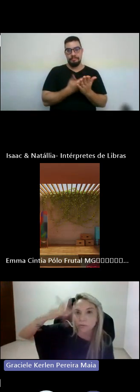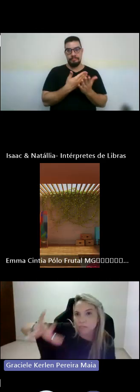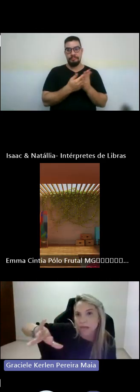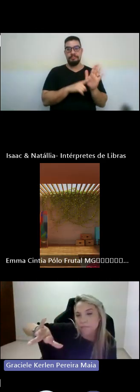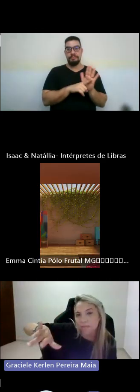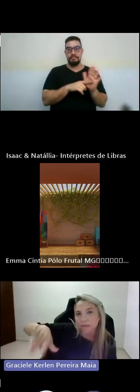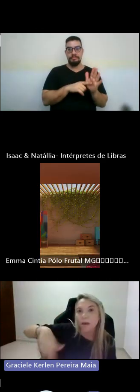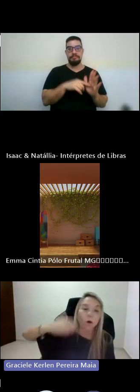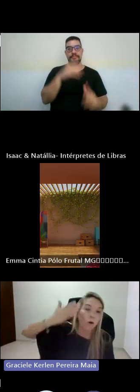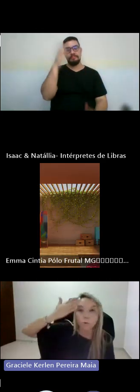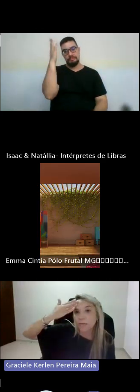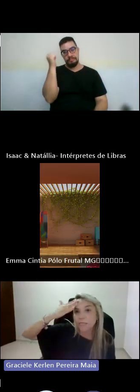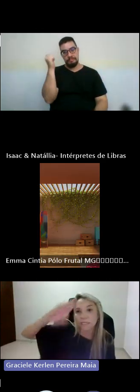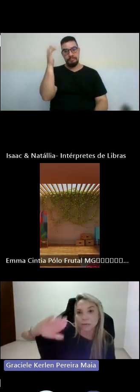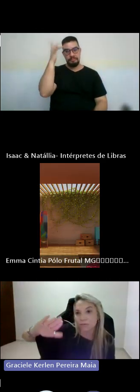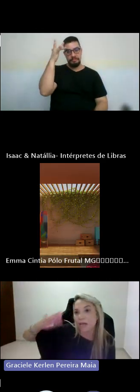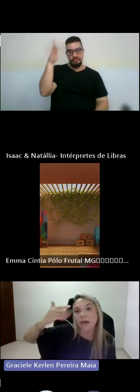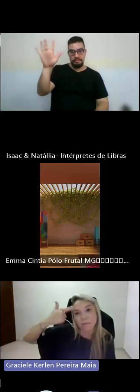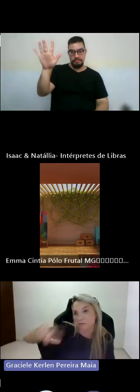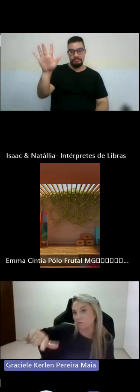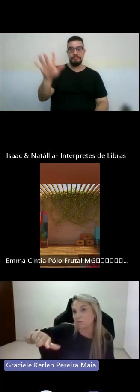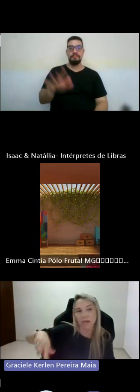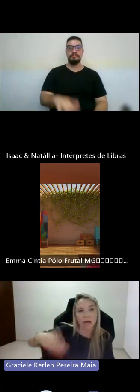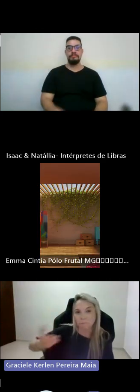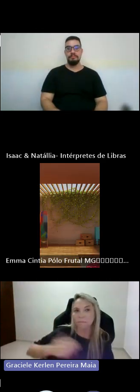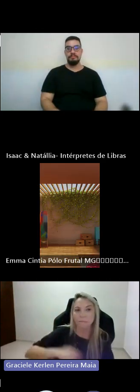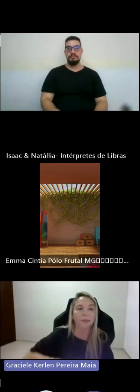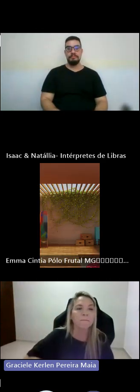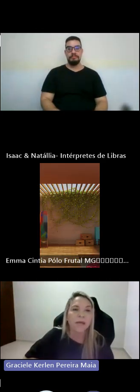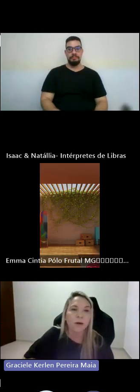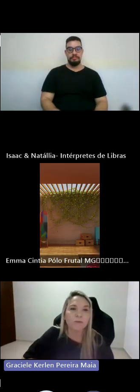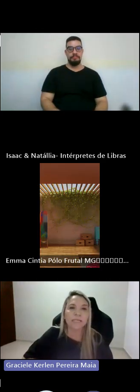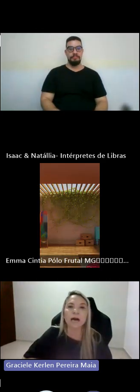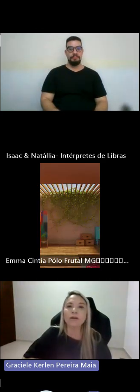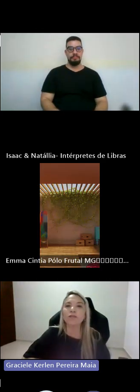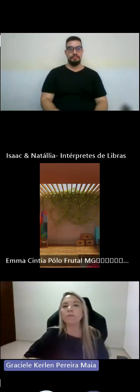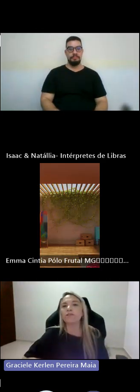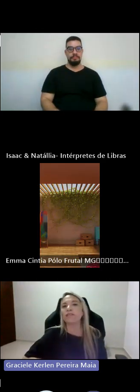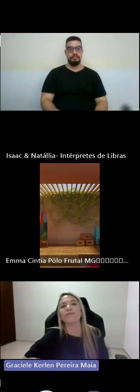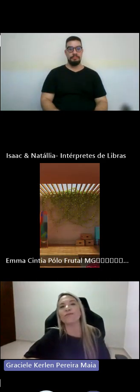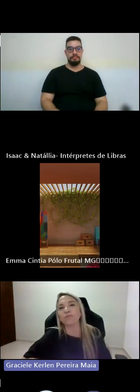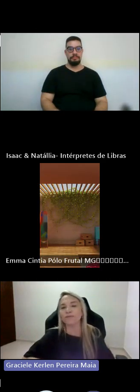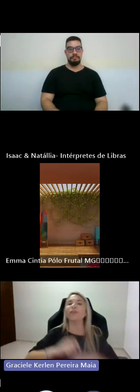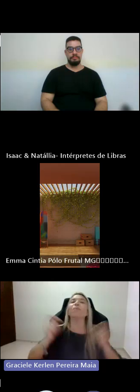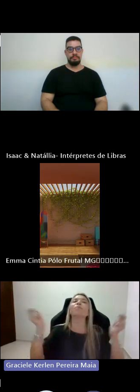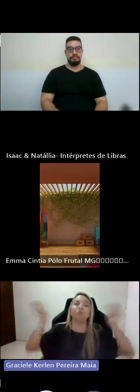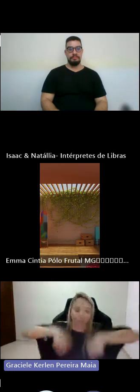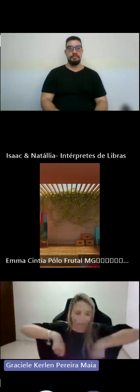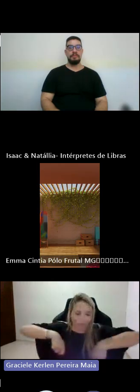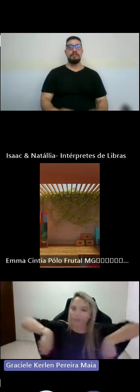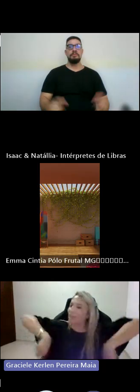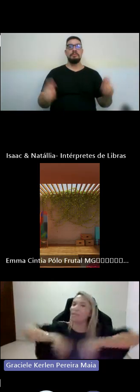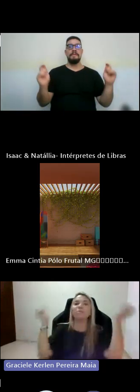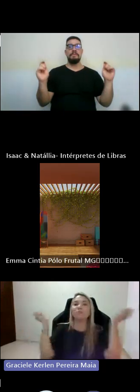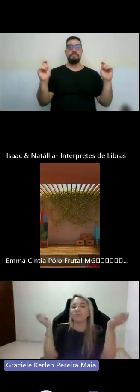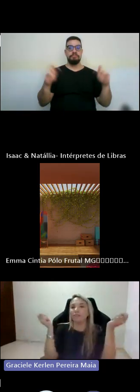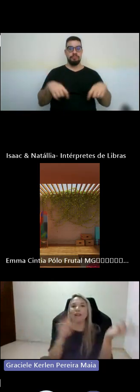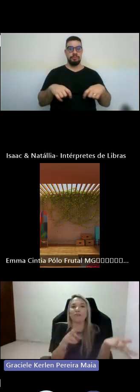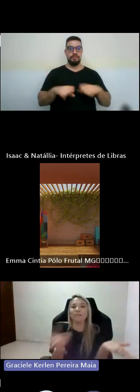sabe, não sabe, ou esse não sabe, né? O sinal de possível e impossível. Possível